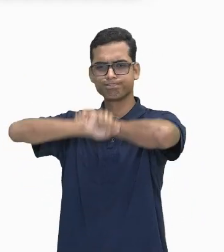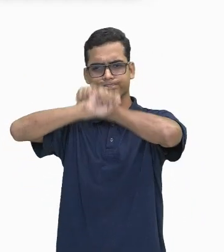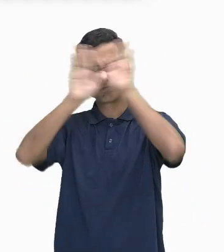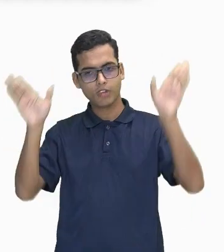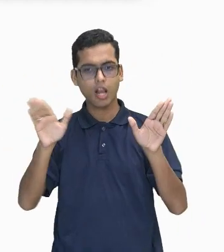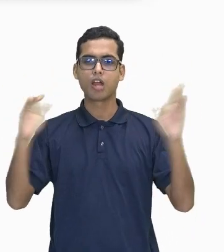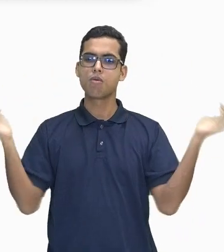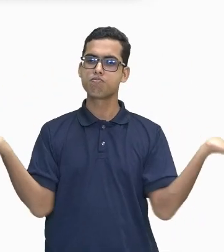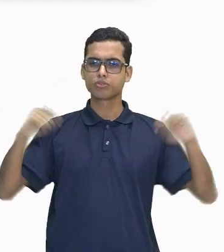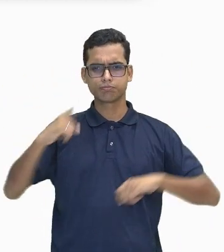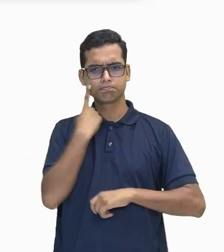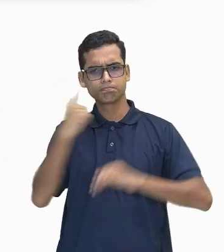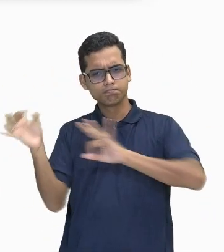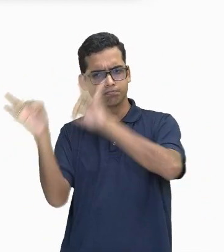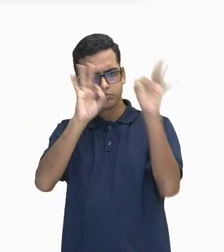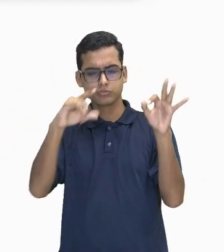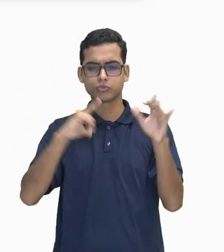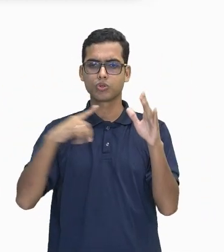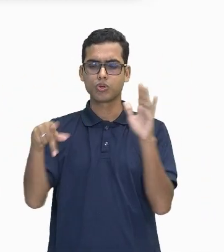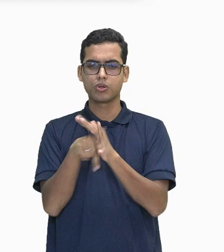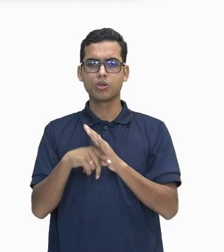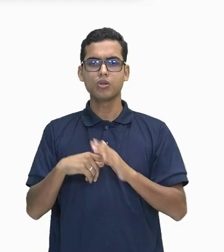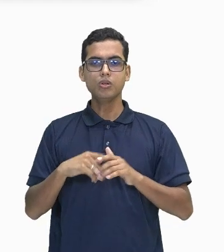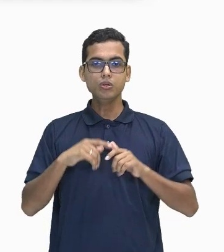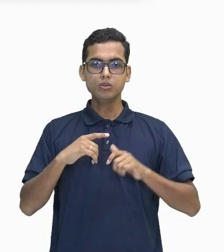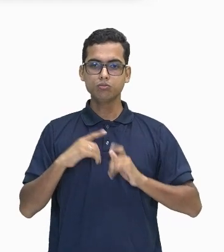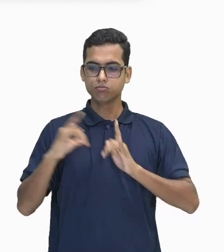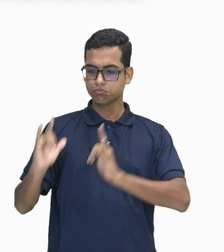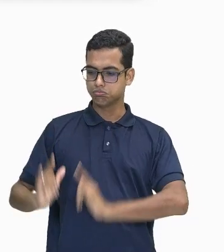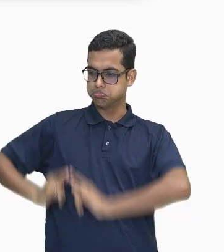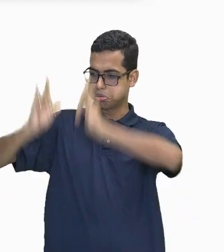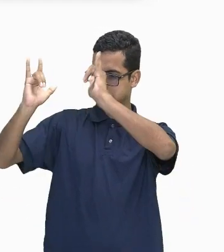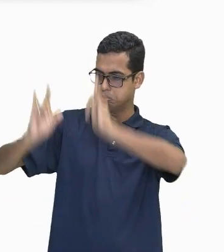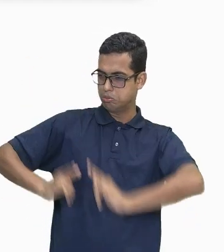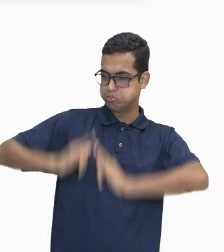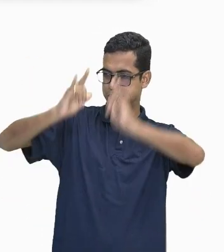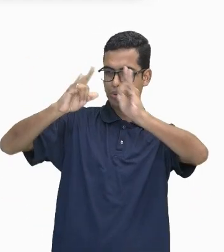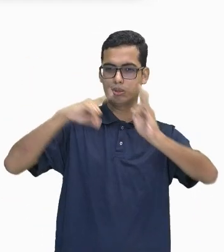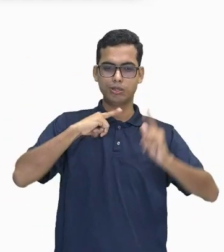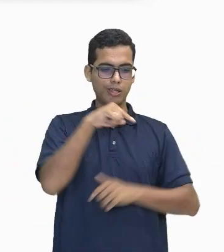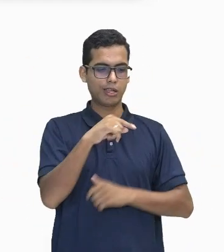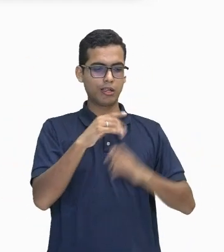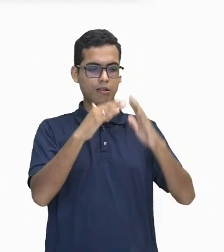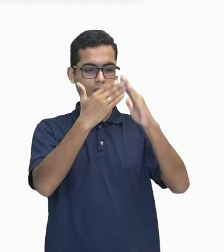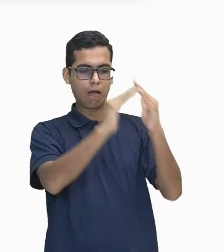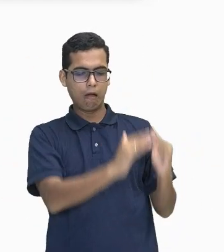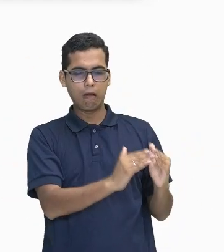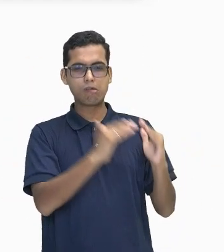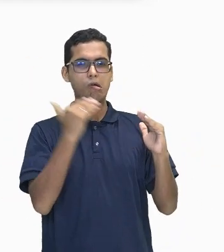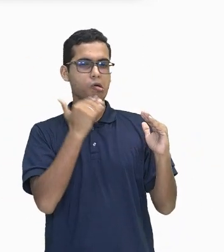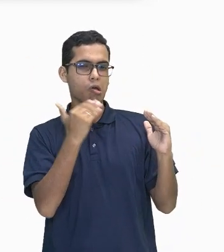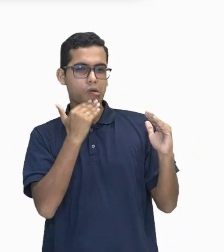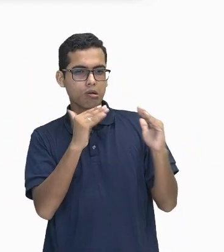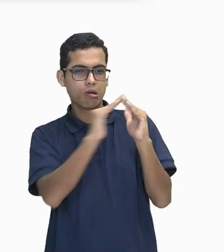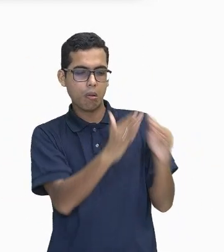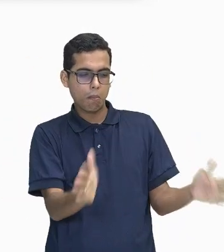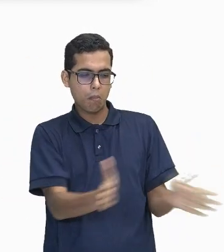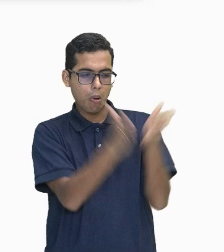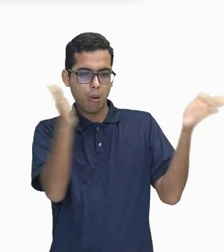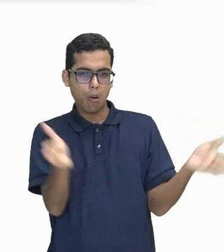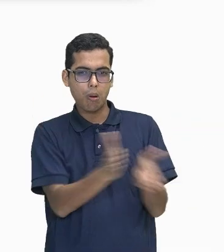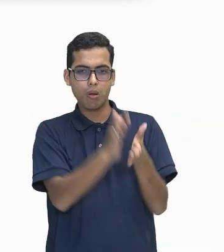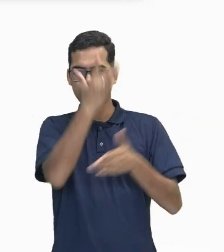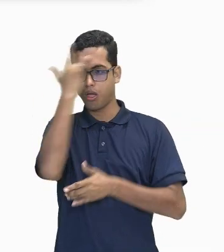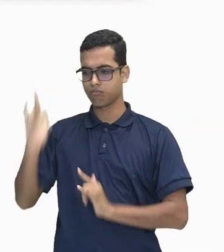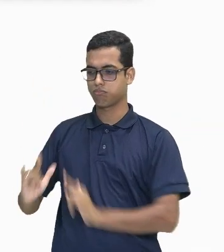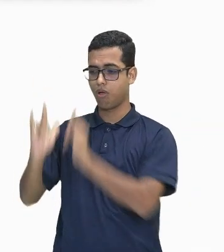aí favelas de um lado, moradias mais carentes, né? E do outro lado ali, moradias com